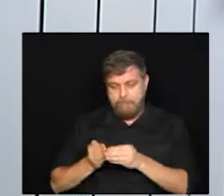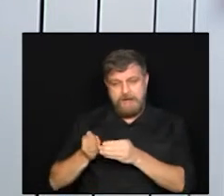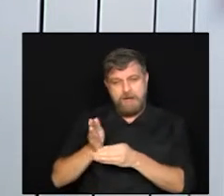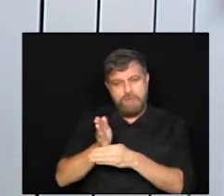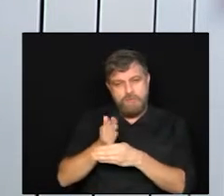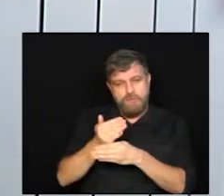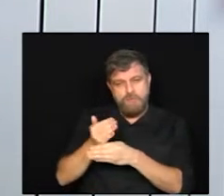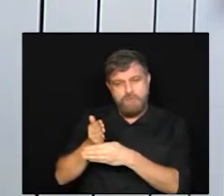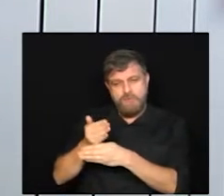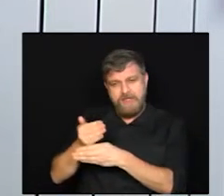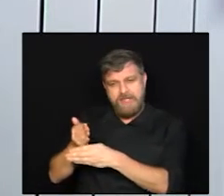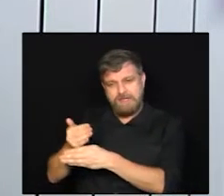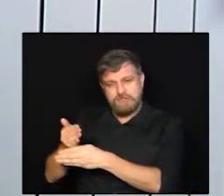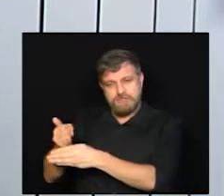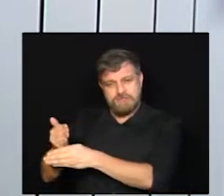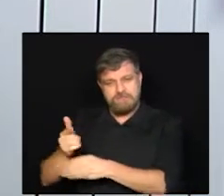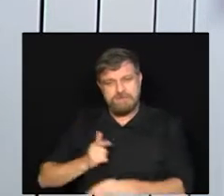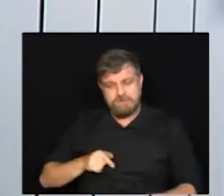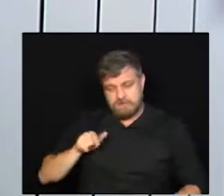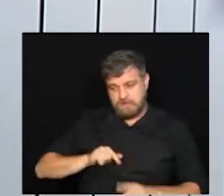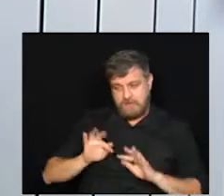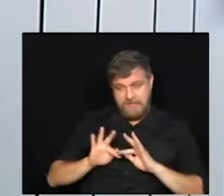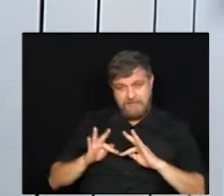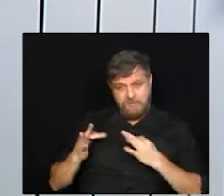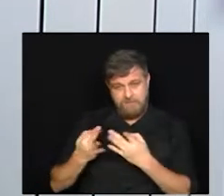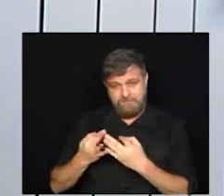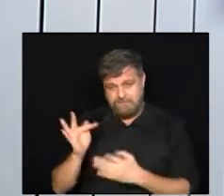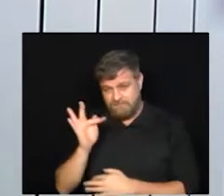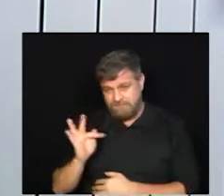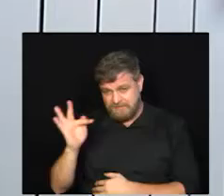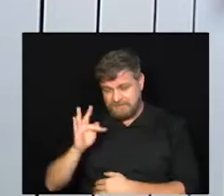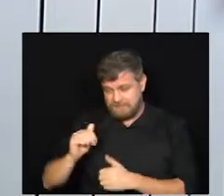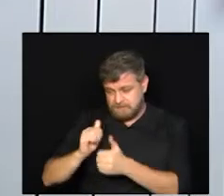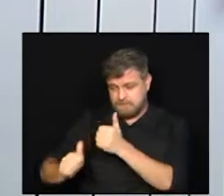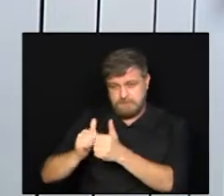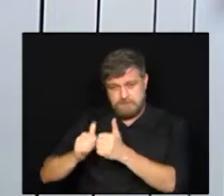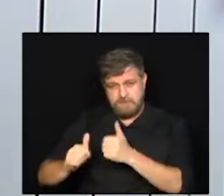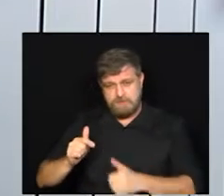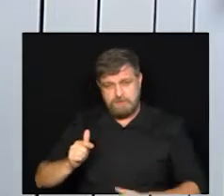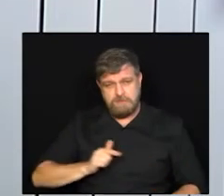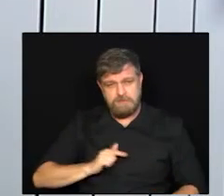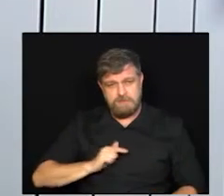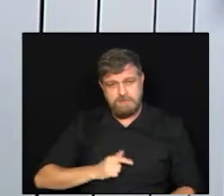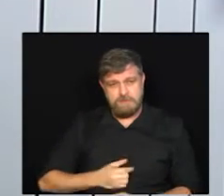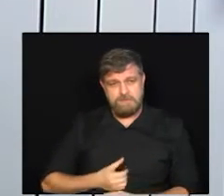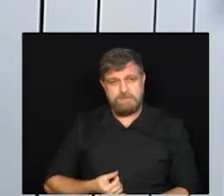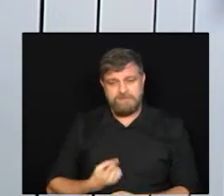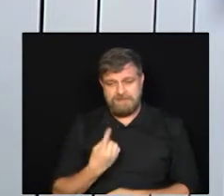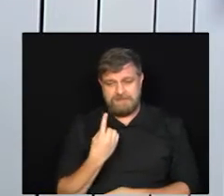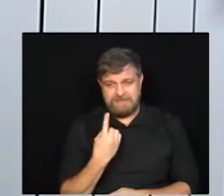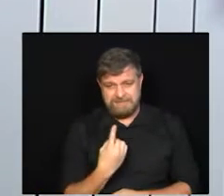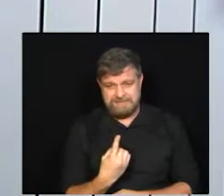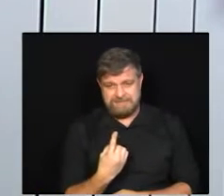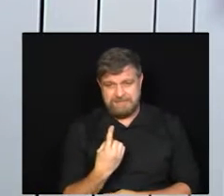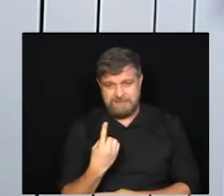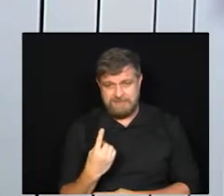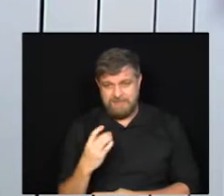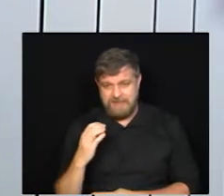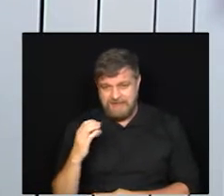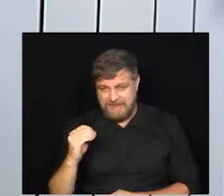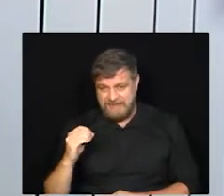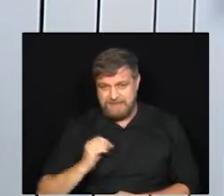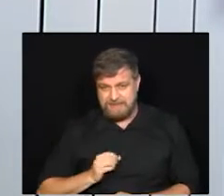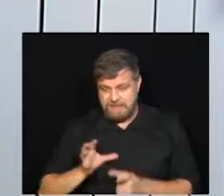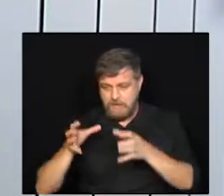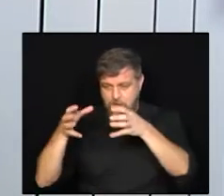Só para você ter uma ideia, a Federação Internacional do Esporte reconhece 110